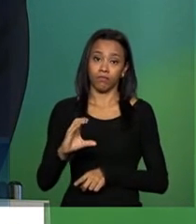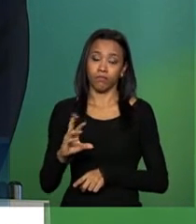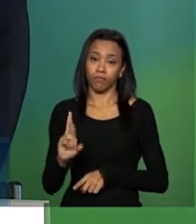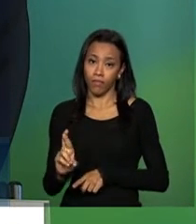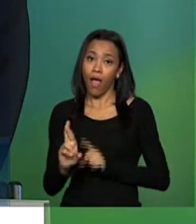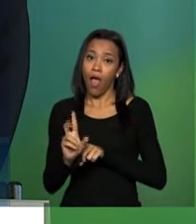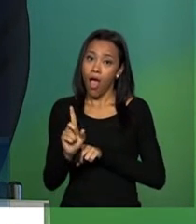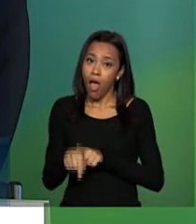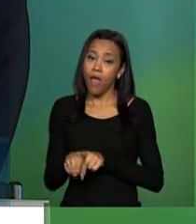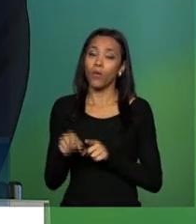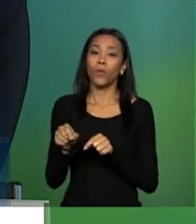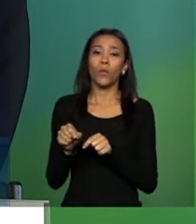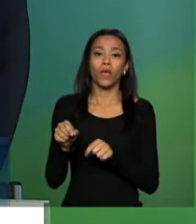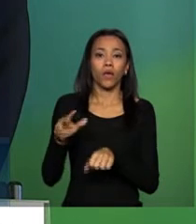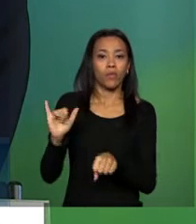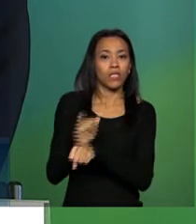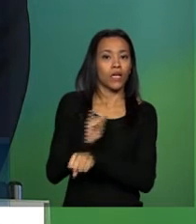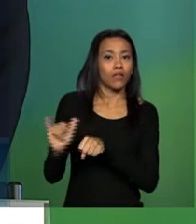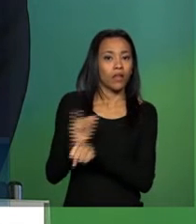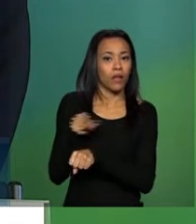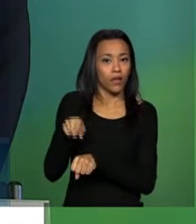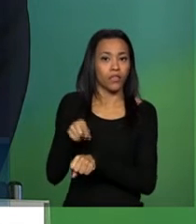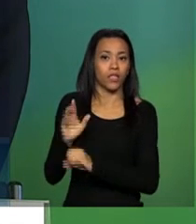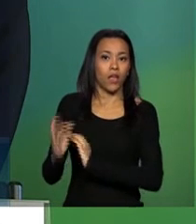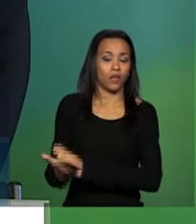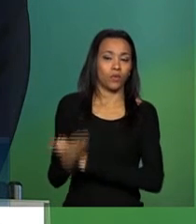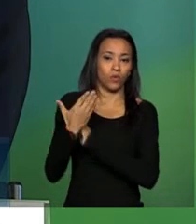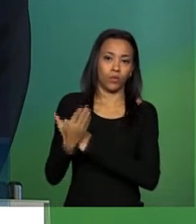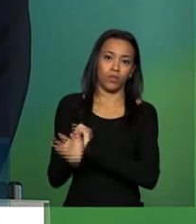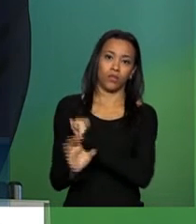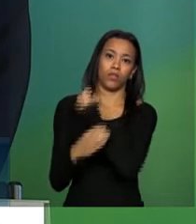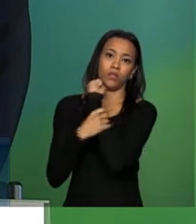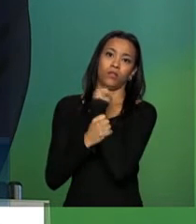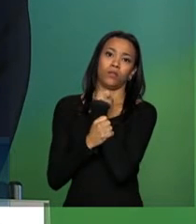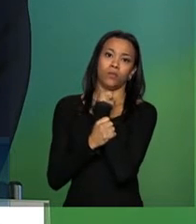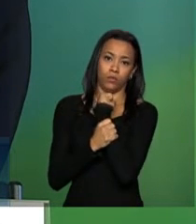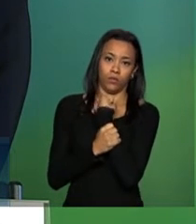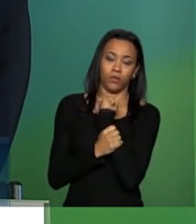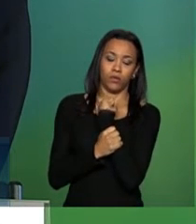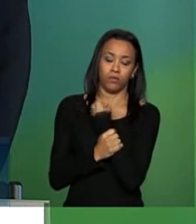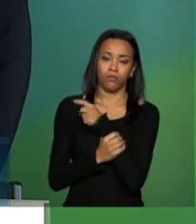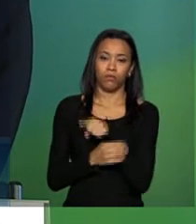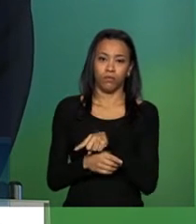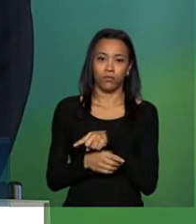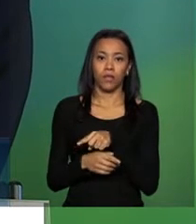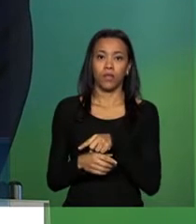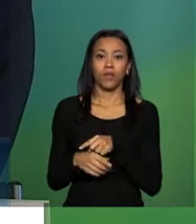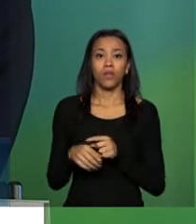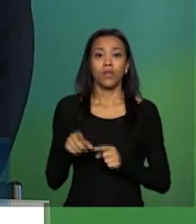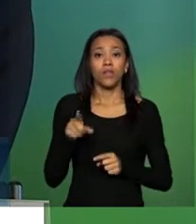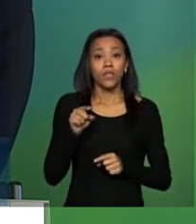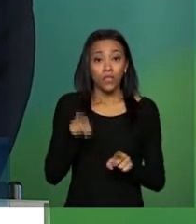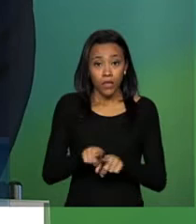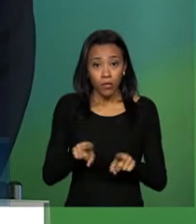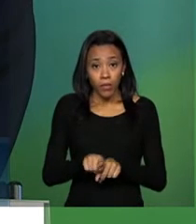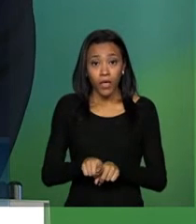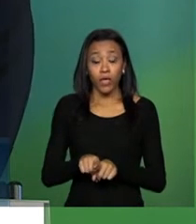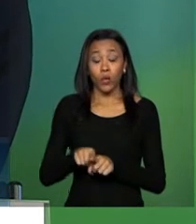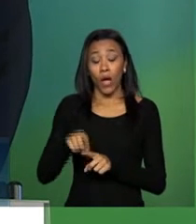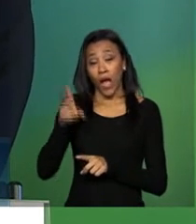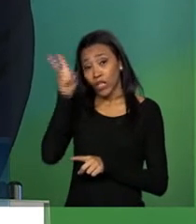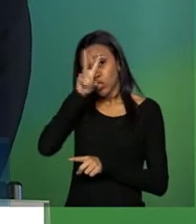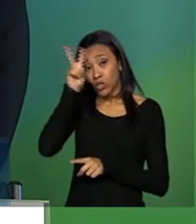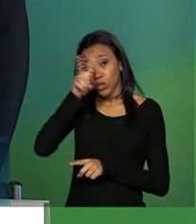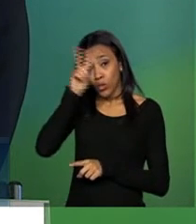um instrumento de garantia muito, muito robusto. O histórico do CCR